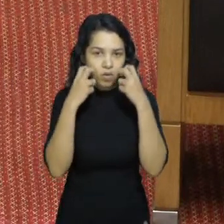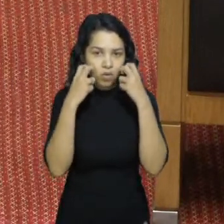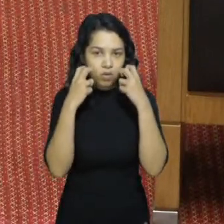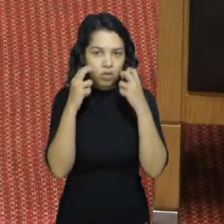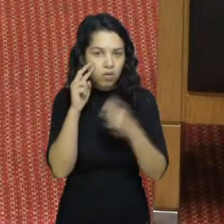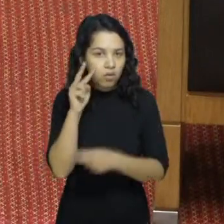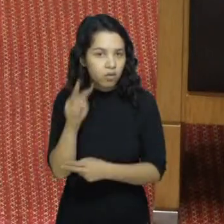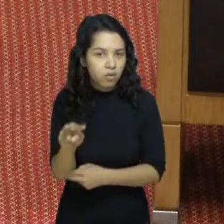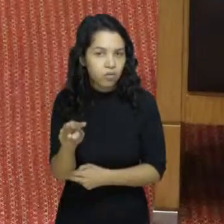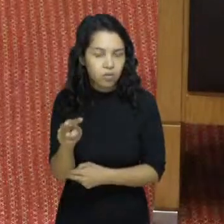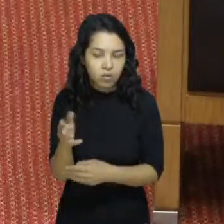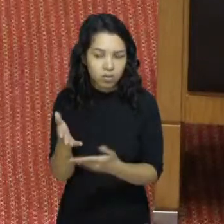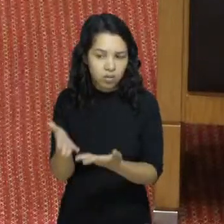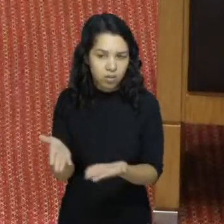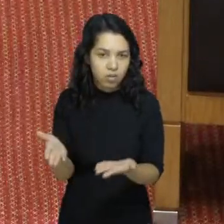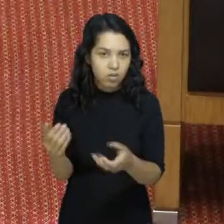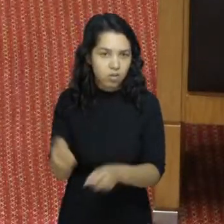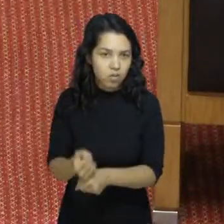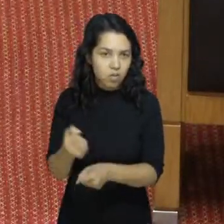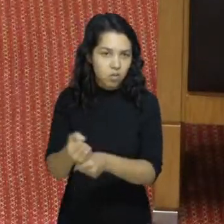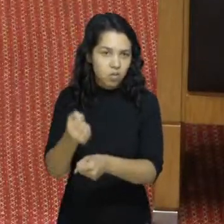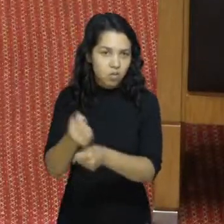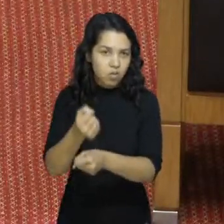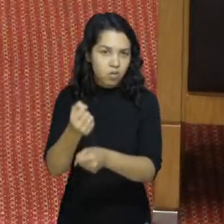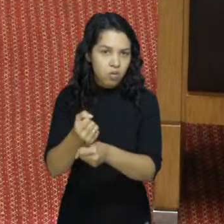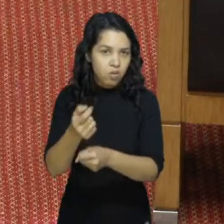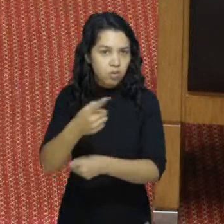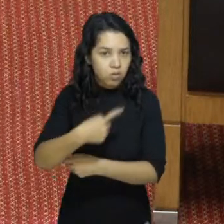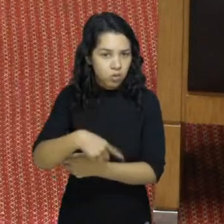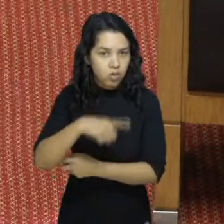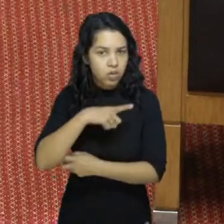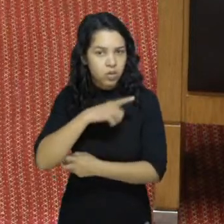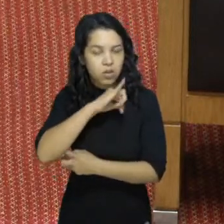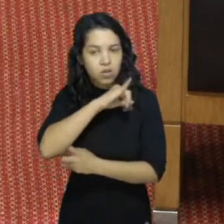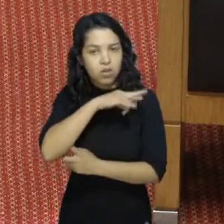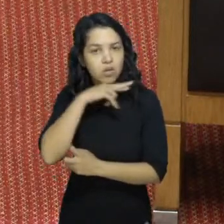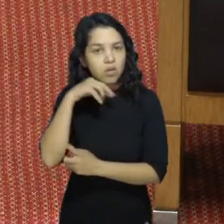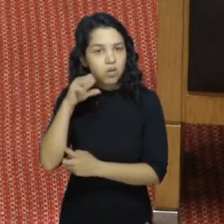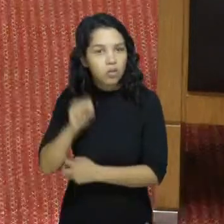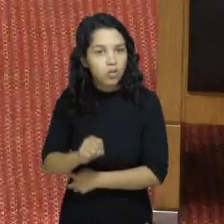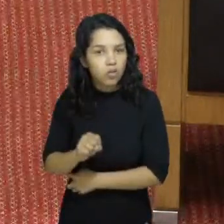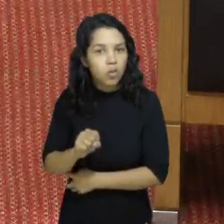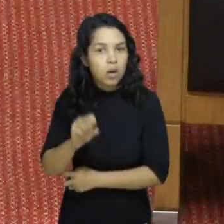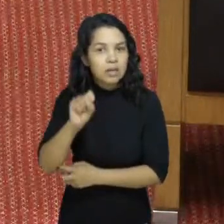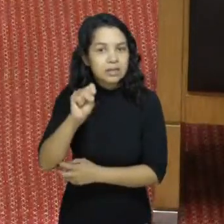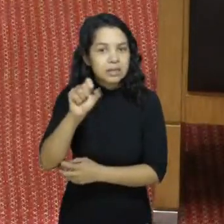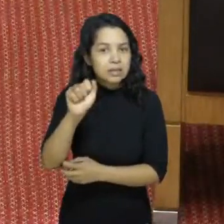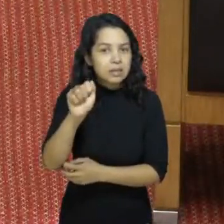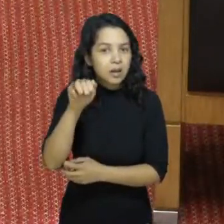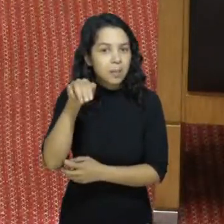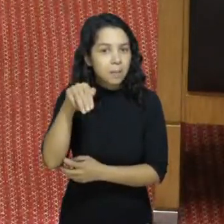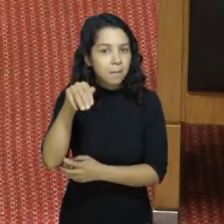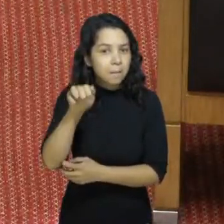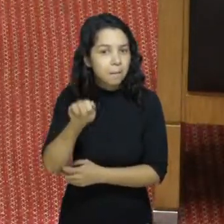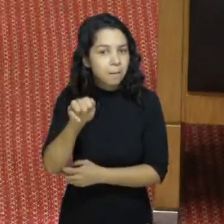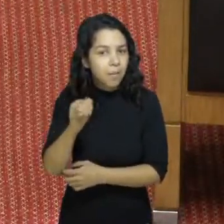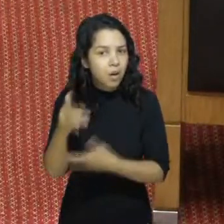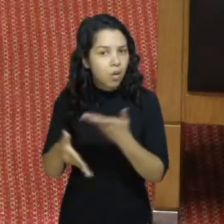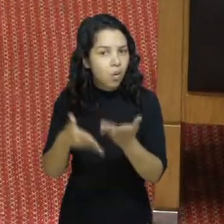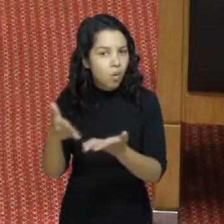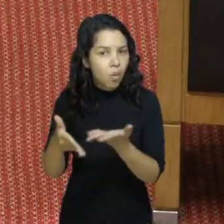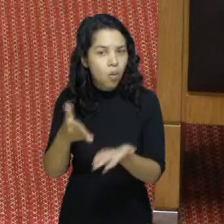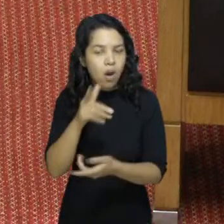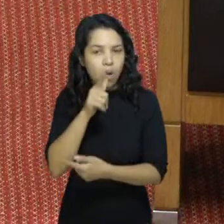né aquela situação daquela construção nós temos Jaraguá do Sul Nossa mãe que trata 100% da água